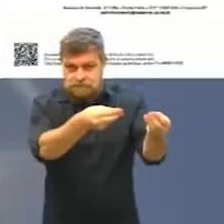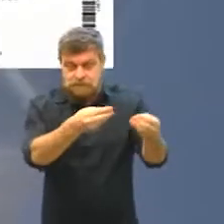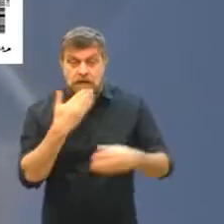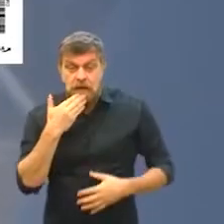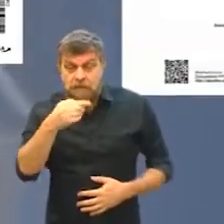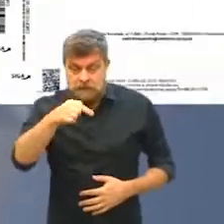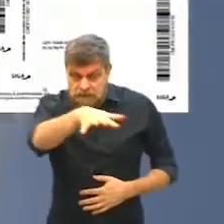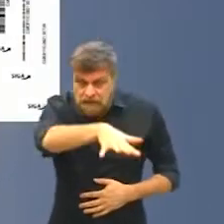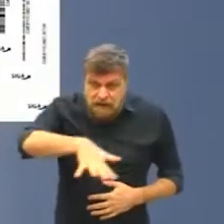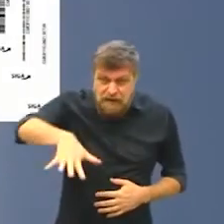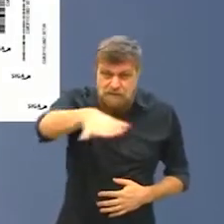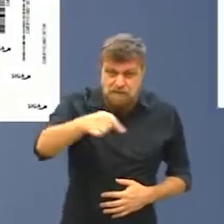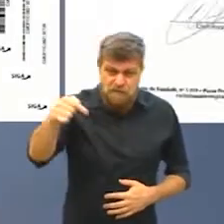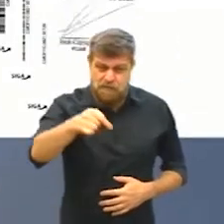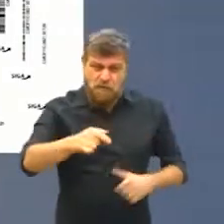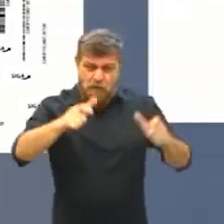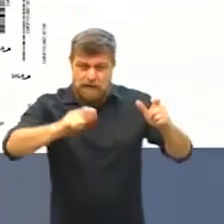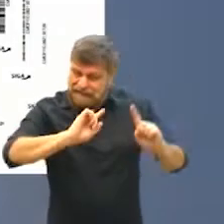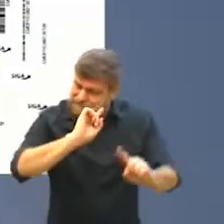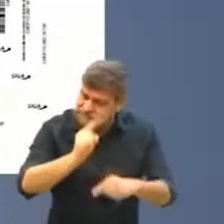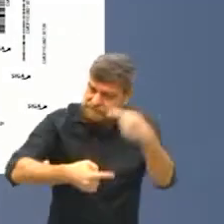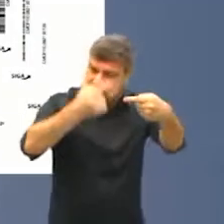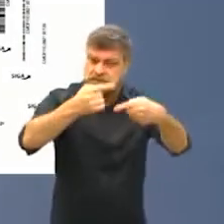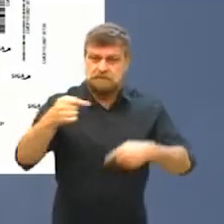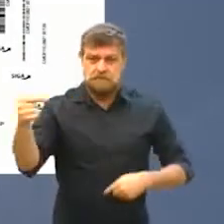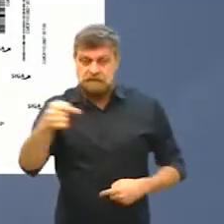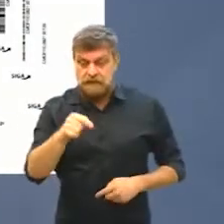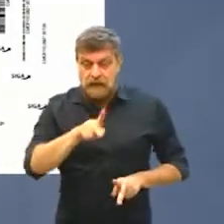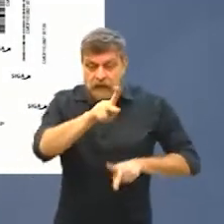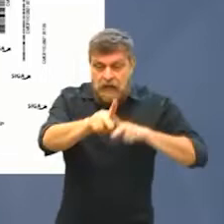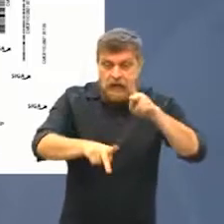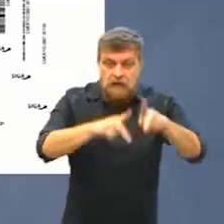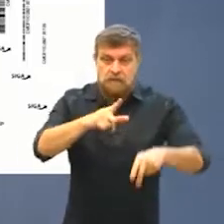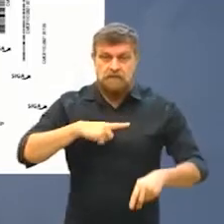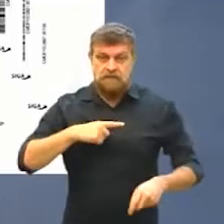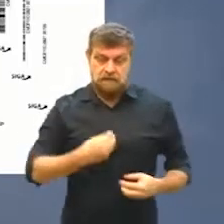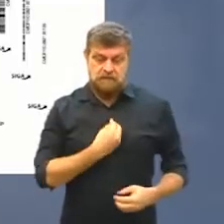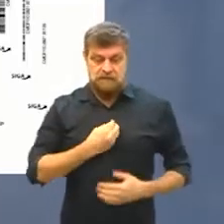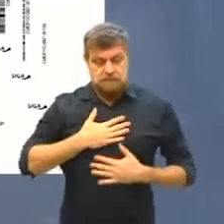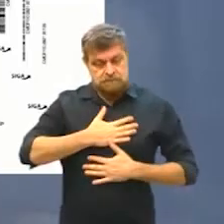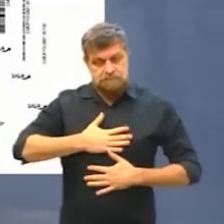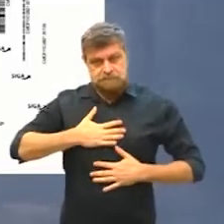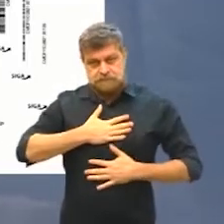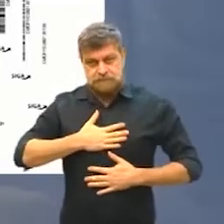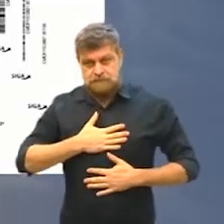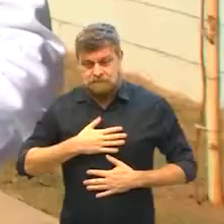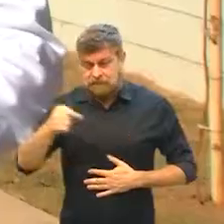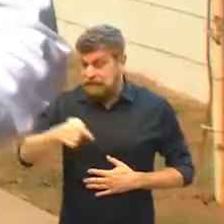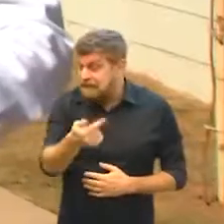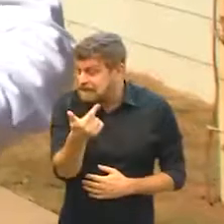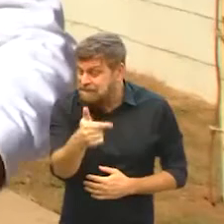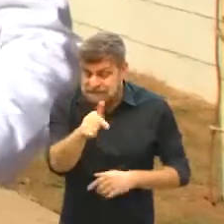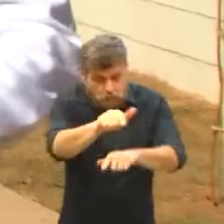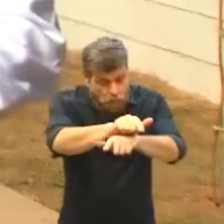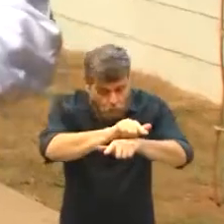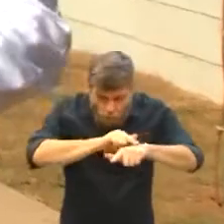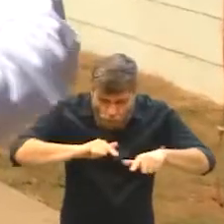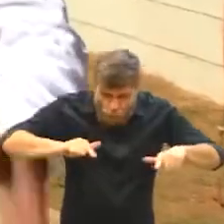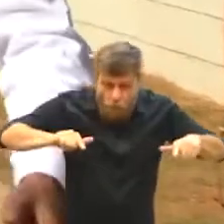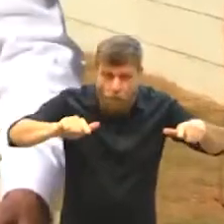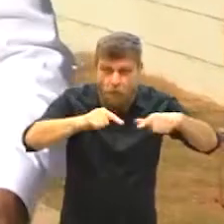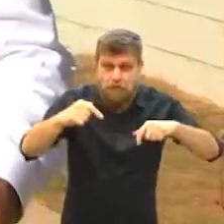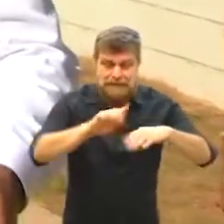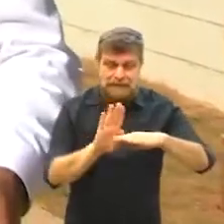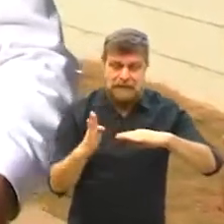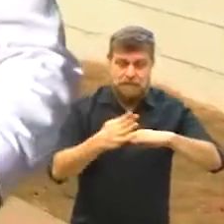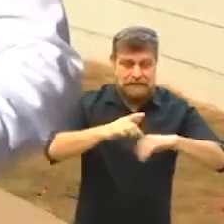e requerimentos para transformar o cenário do local e a realidade dos moradores do entorno. Não tinha nada aqui